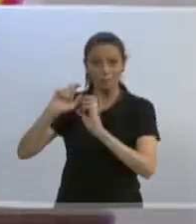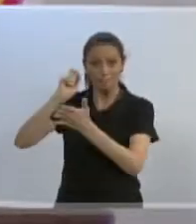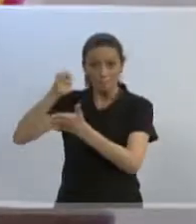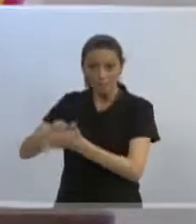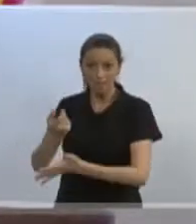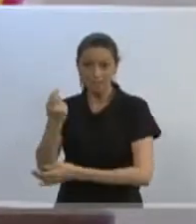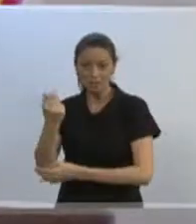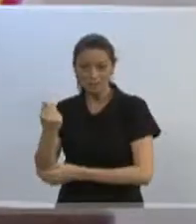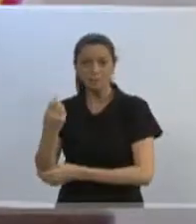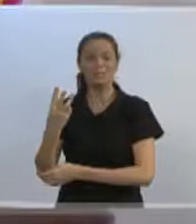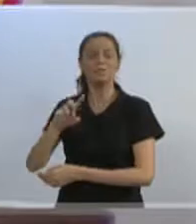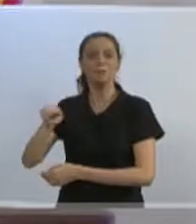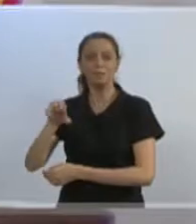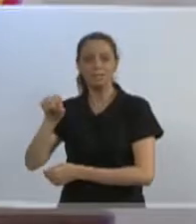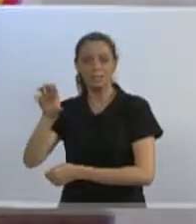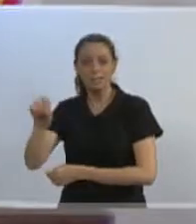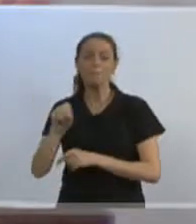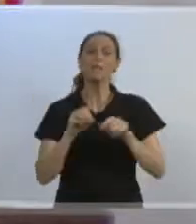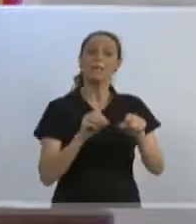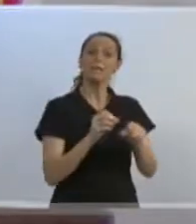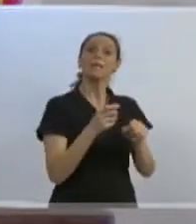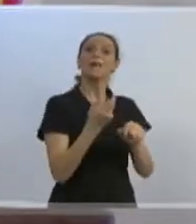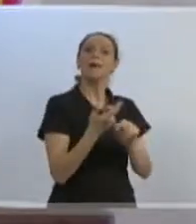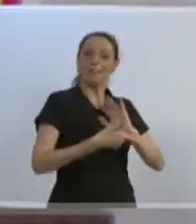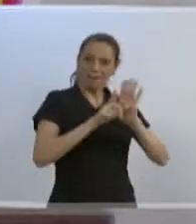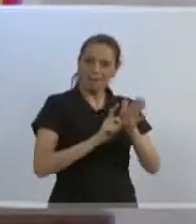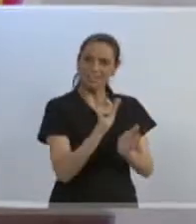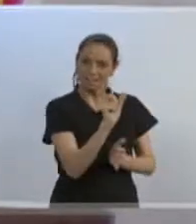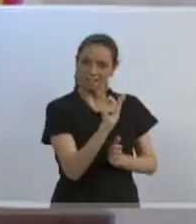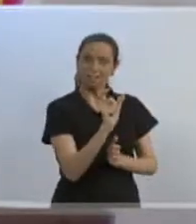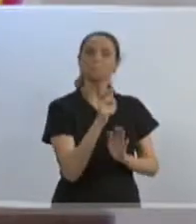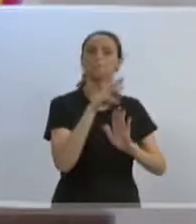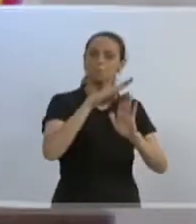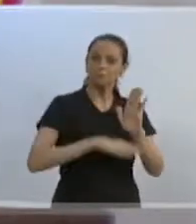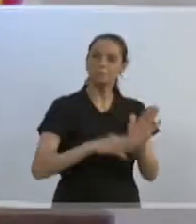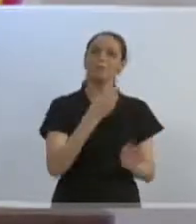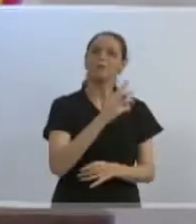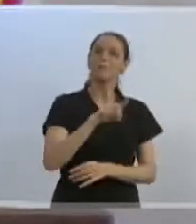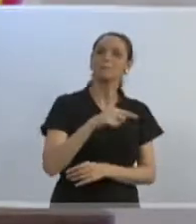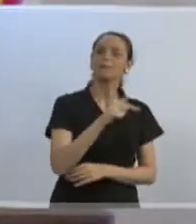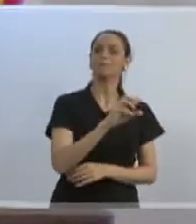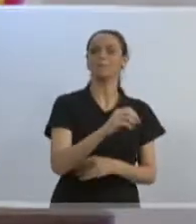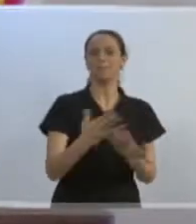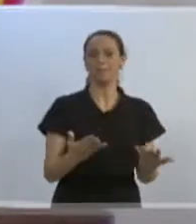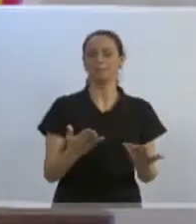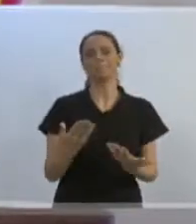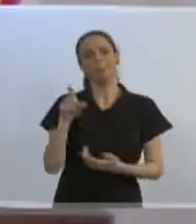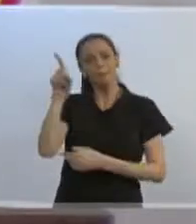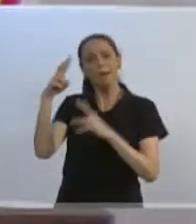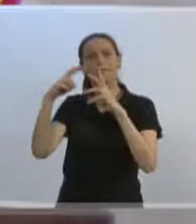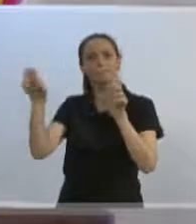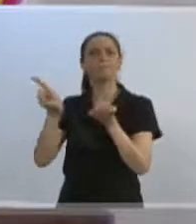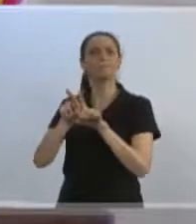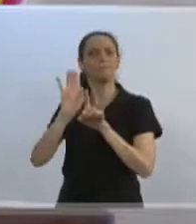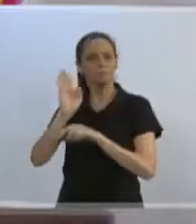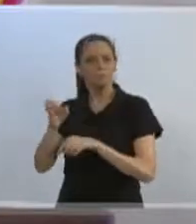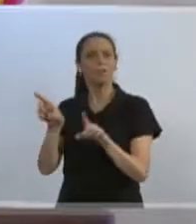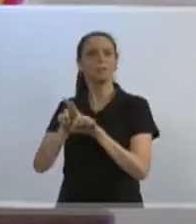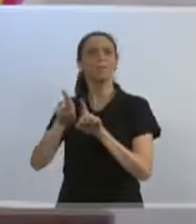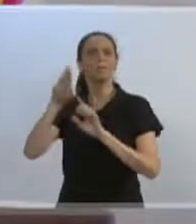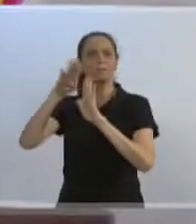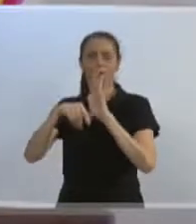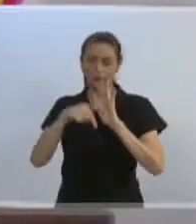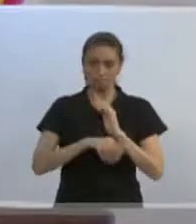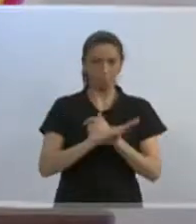é R$ 3,71. Então, se temos outros municípios que estão utilizando isso no sentido de valorizar, eu acho que Blumenau tem que se adequar e tem que procurar